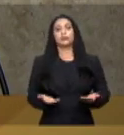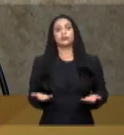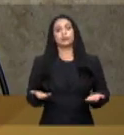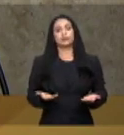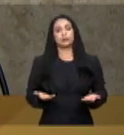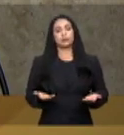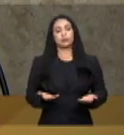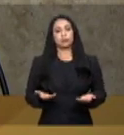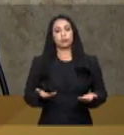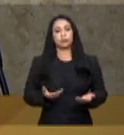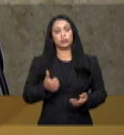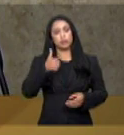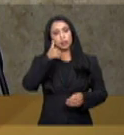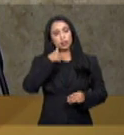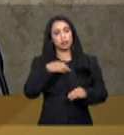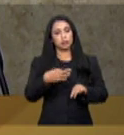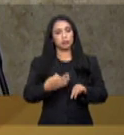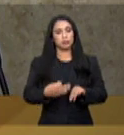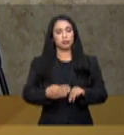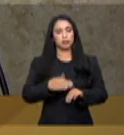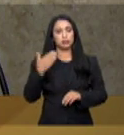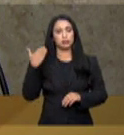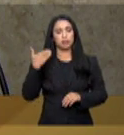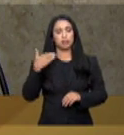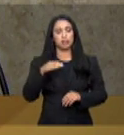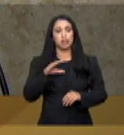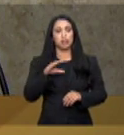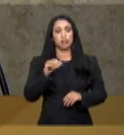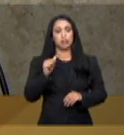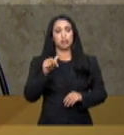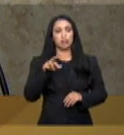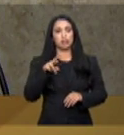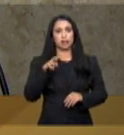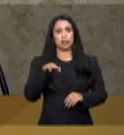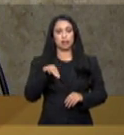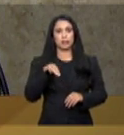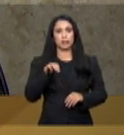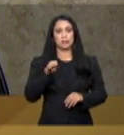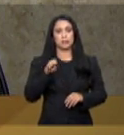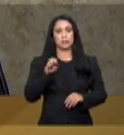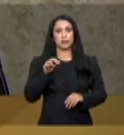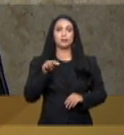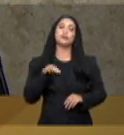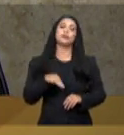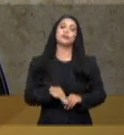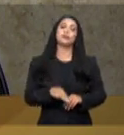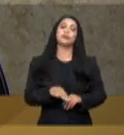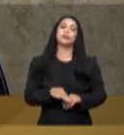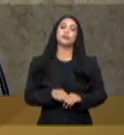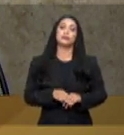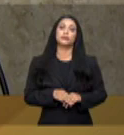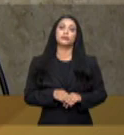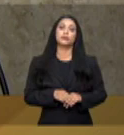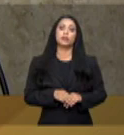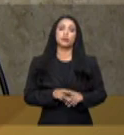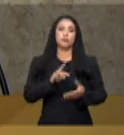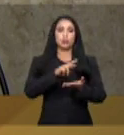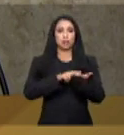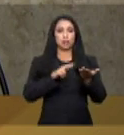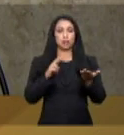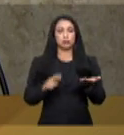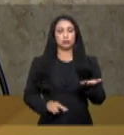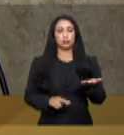Excelência, a ministra Carmen Lúcia, para relatar e votar os embargos de declaração.